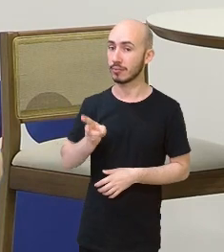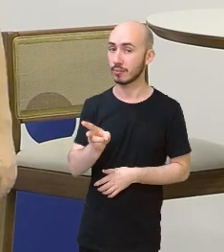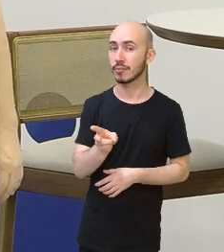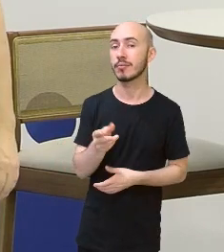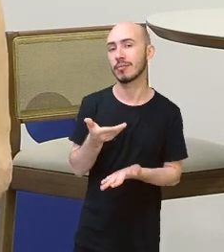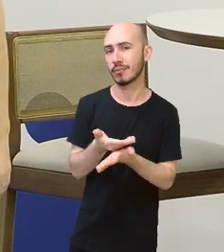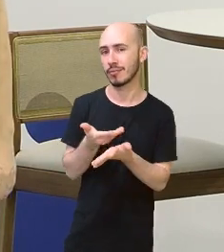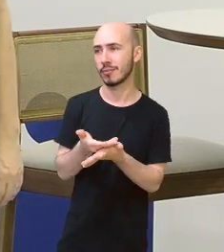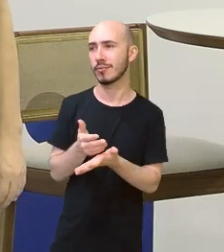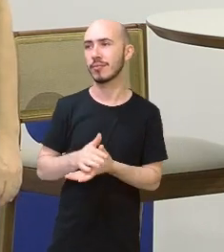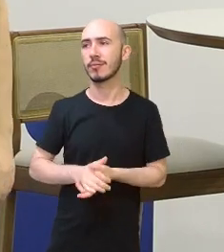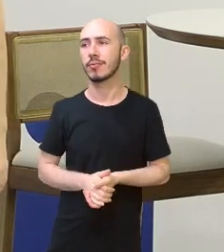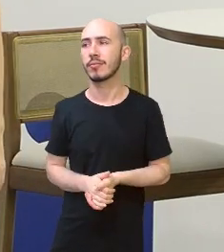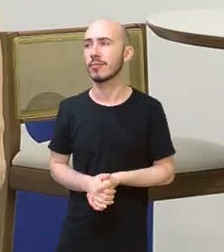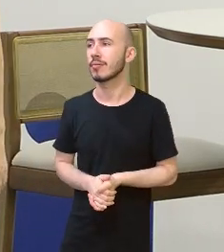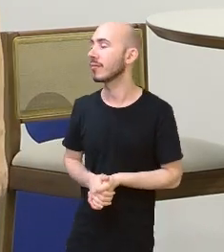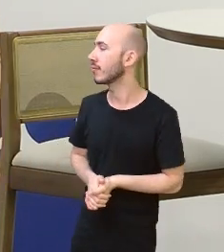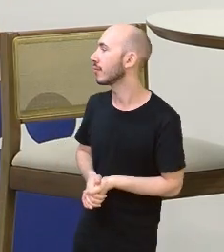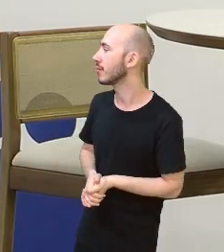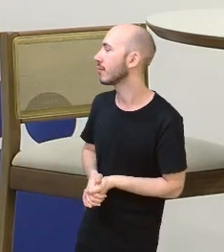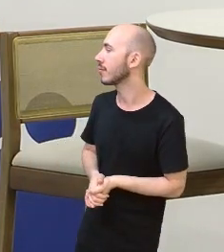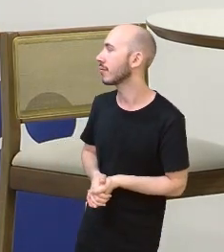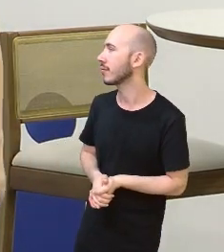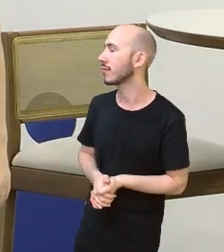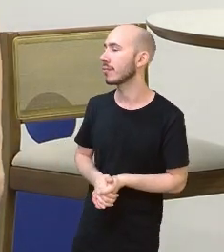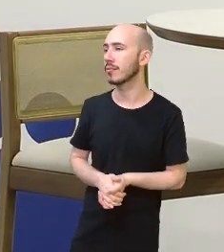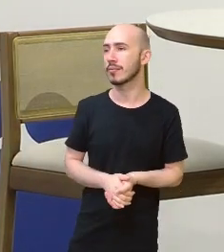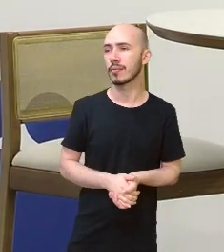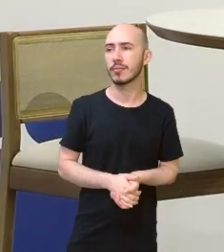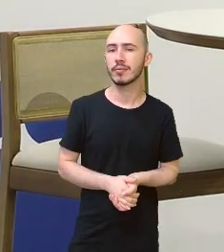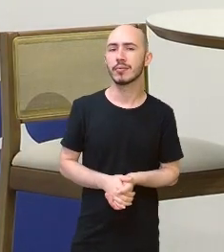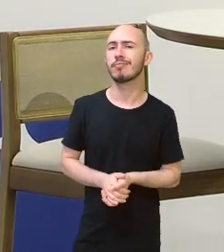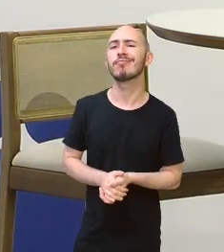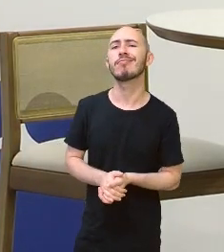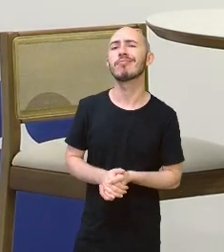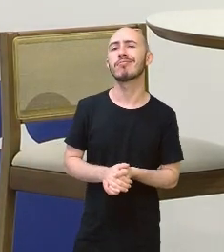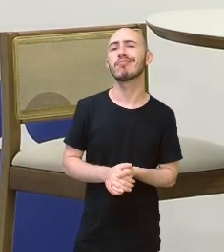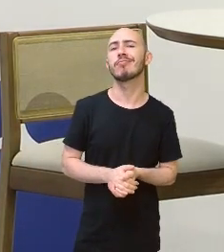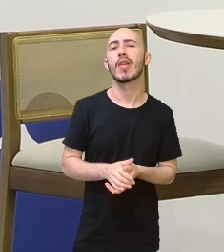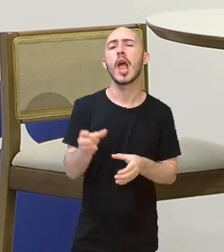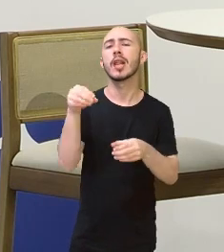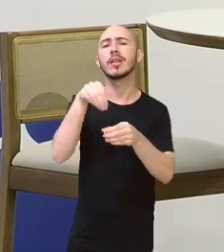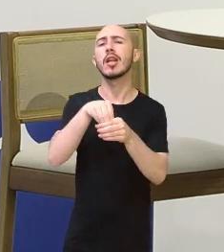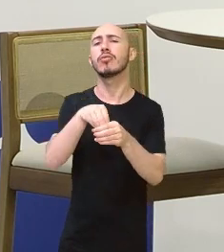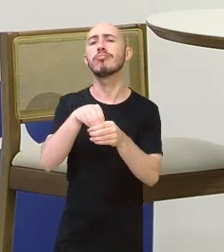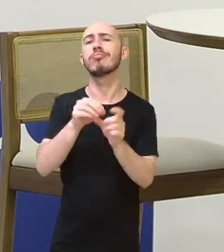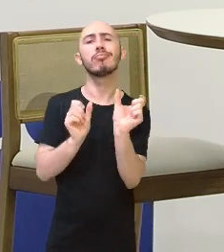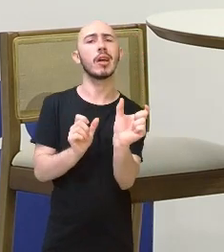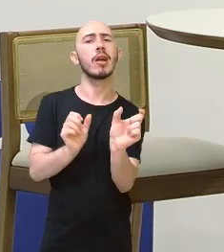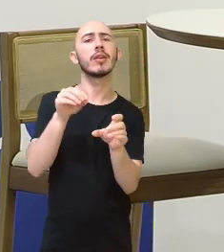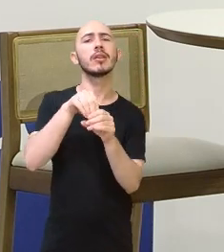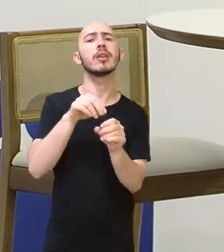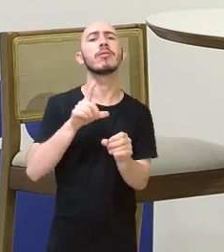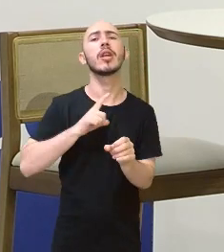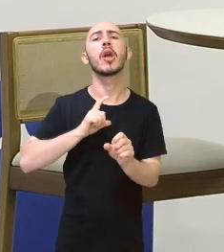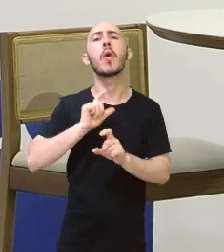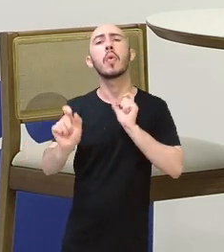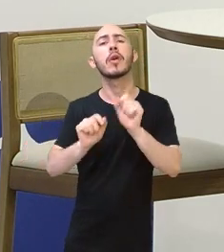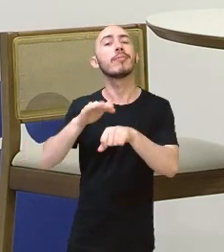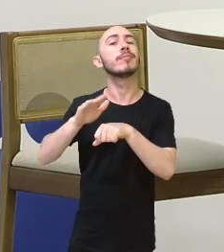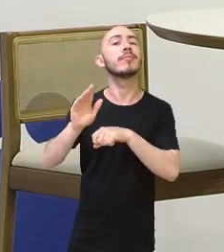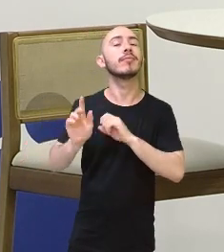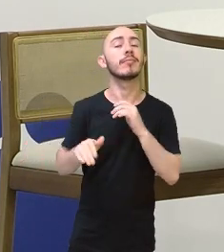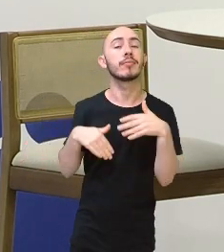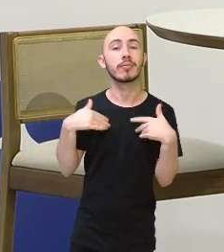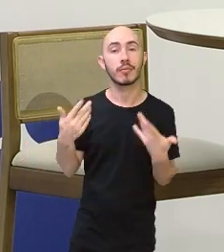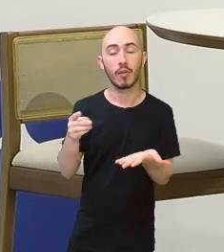continuando aqui na nossa aula. Vamos ver outros elementos presentes em um verbete. Então, muitas vezes